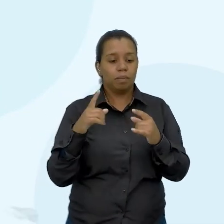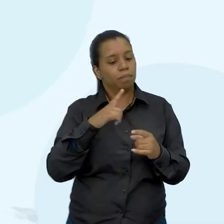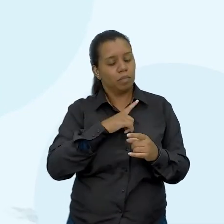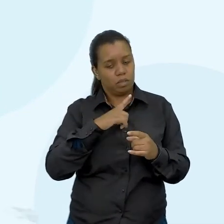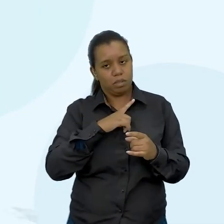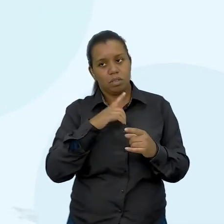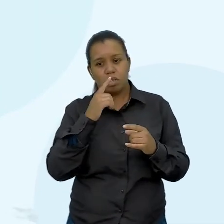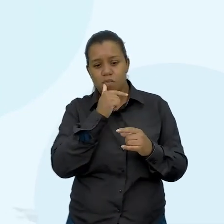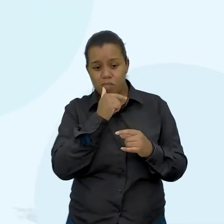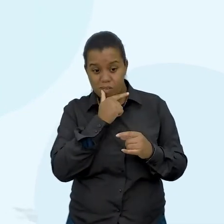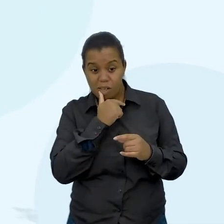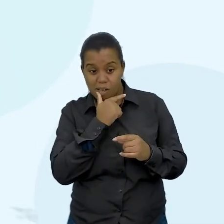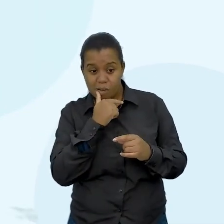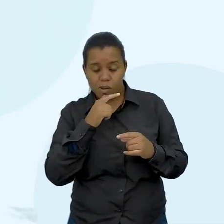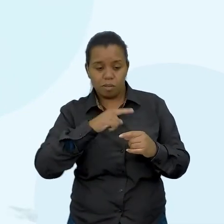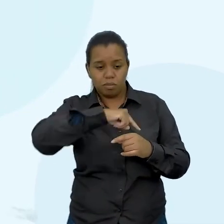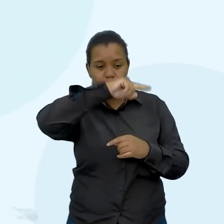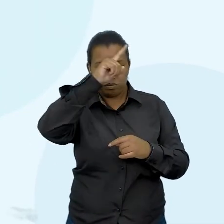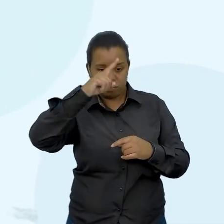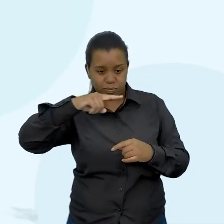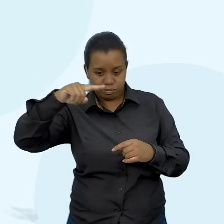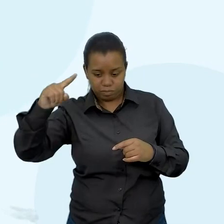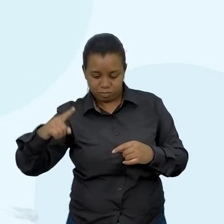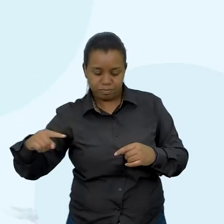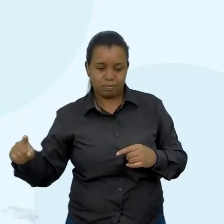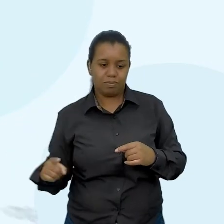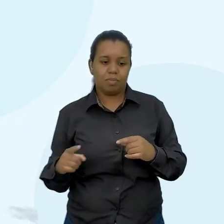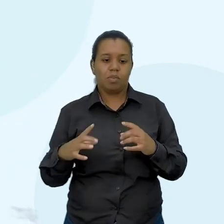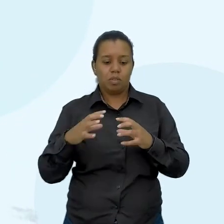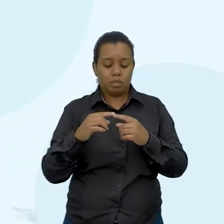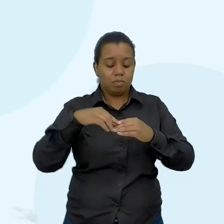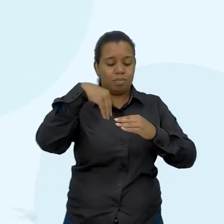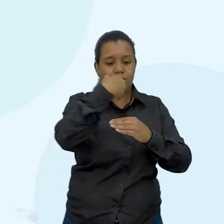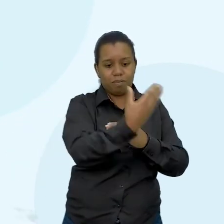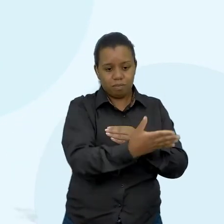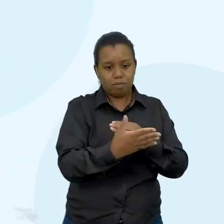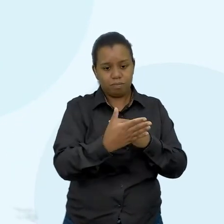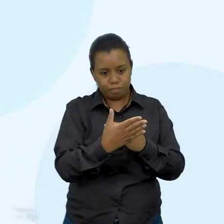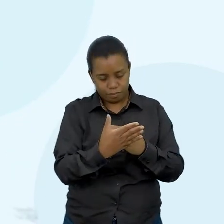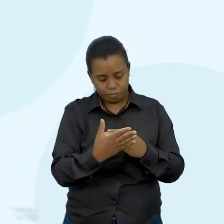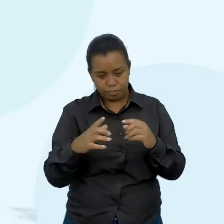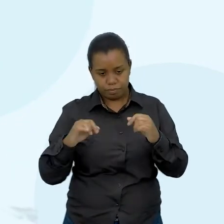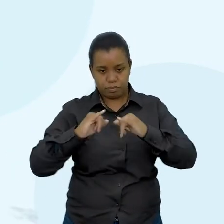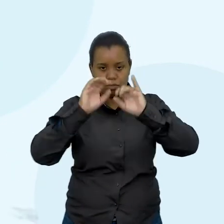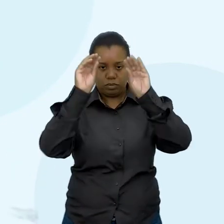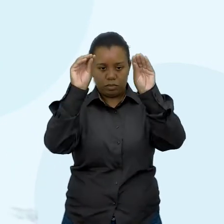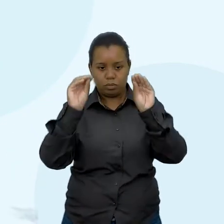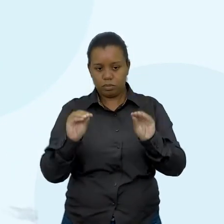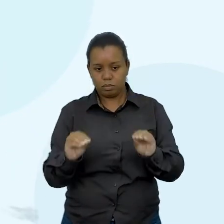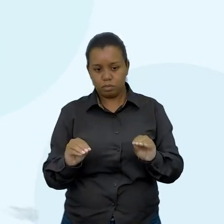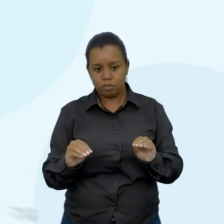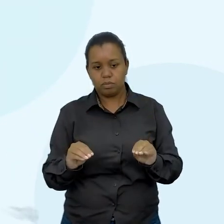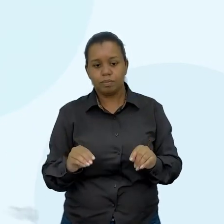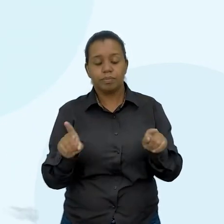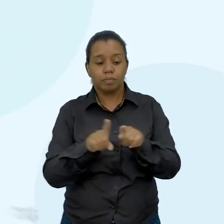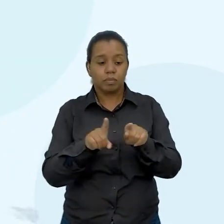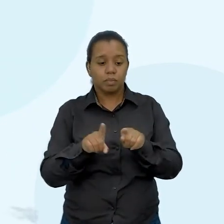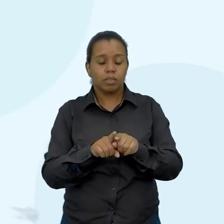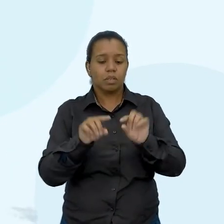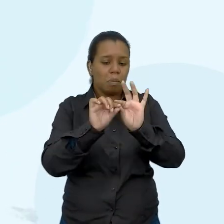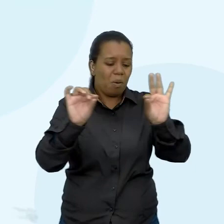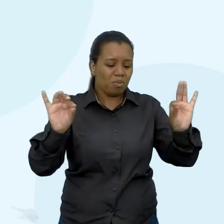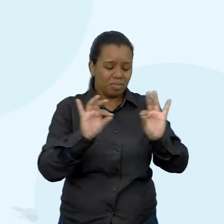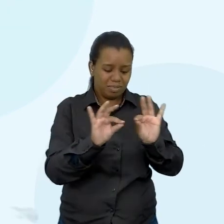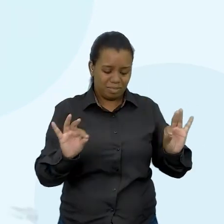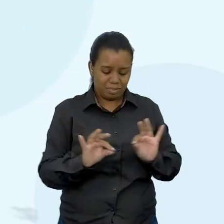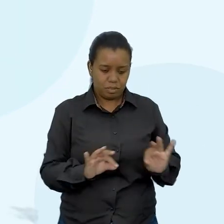água, eles formam outra corrente em outro lugar para fora da instalação. Também tem os cabos de instalação à mostra, né? Aquelas